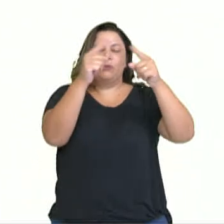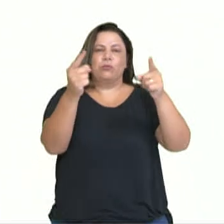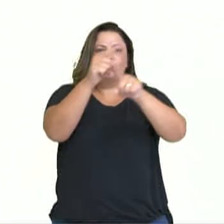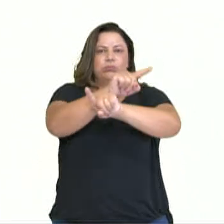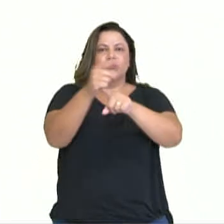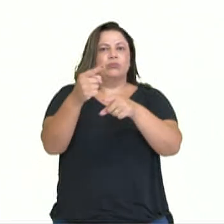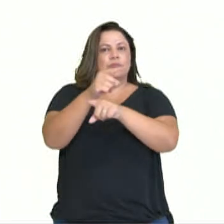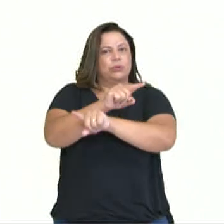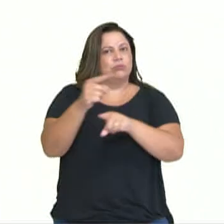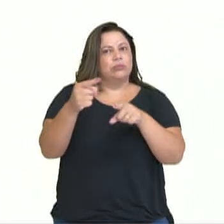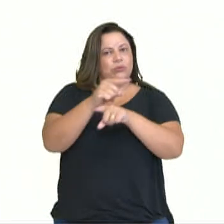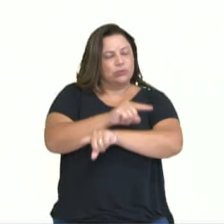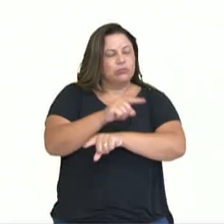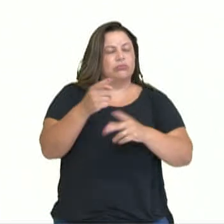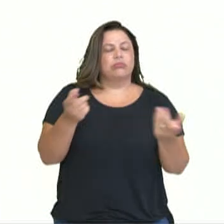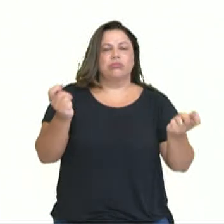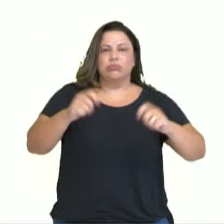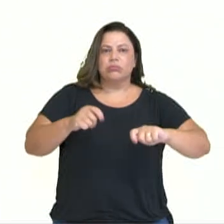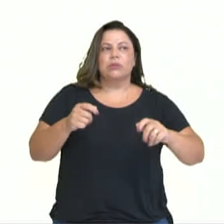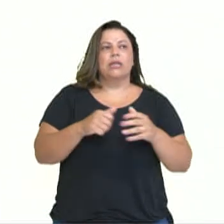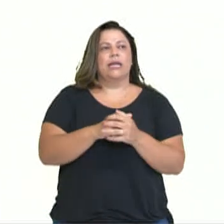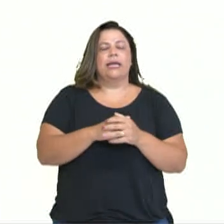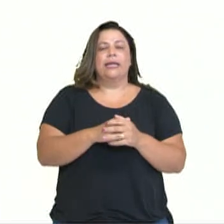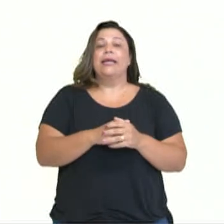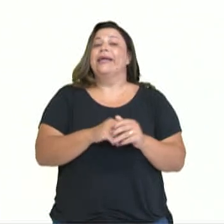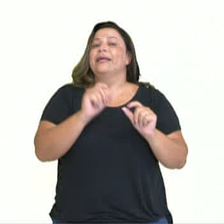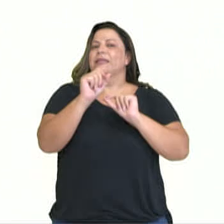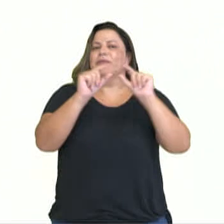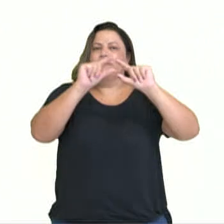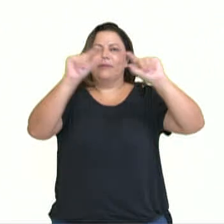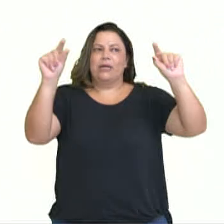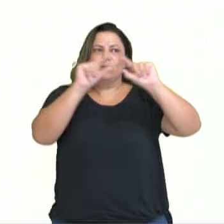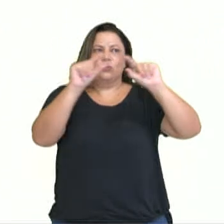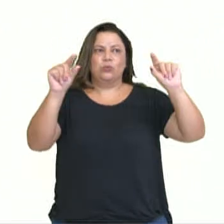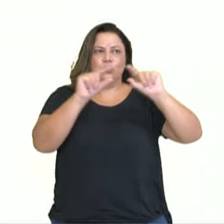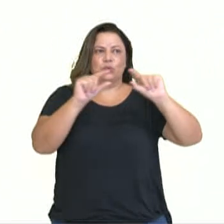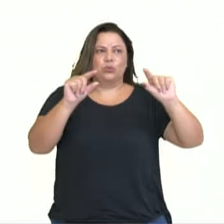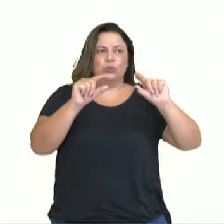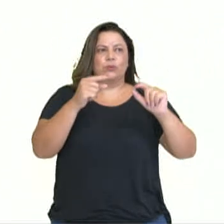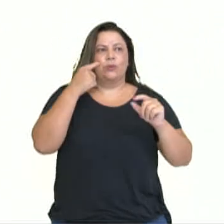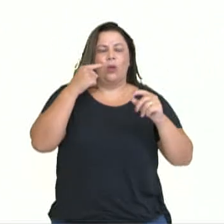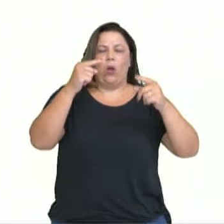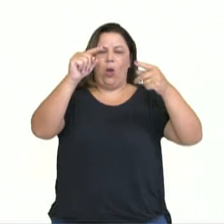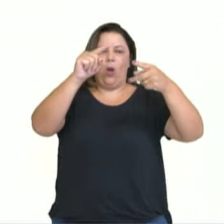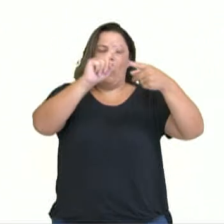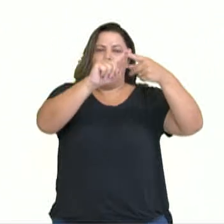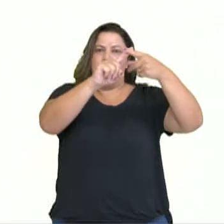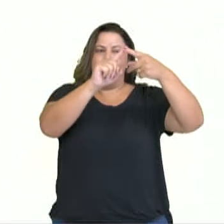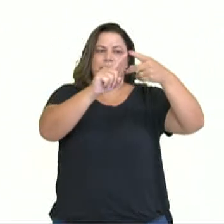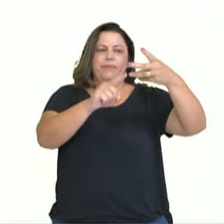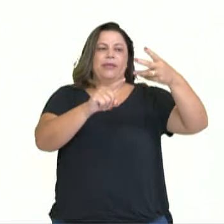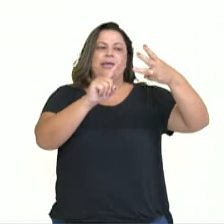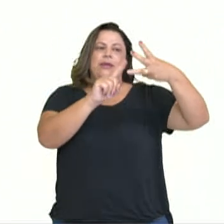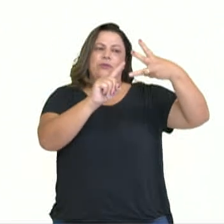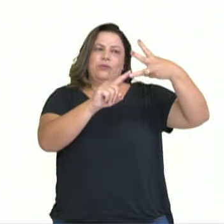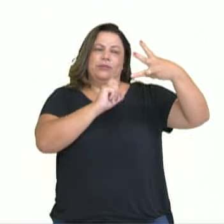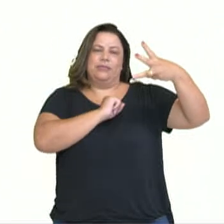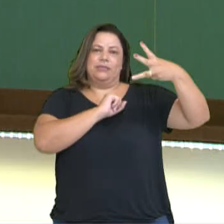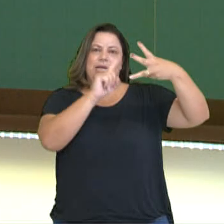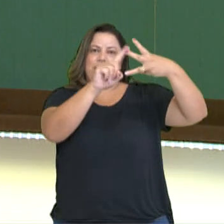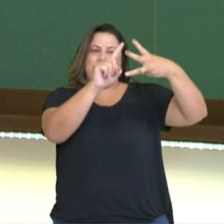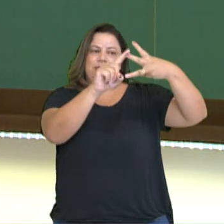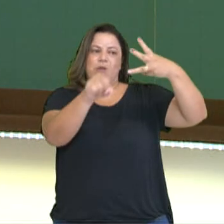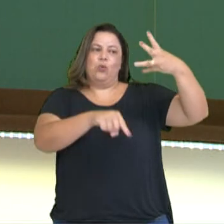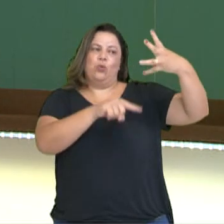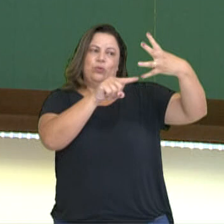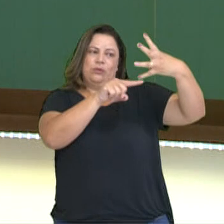versos pares e, por outro lado, entre versos ímpares. Olha aqui, ó, a primeiro com o terceiro, a segunda com a quarta, tá?